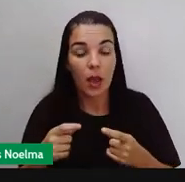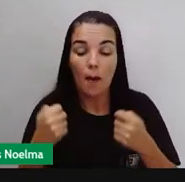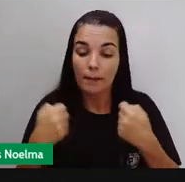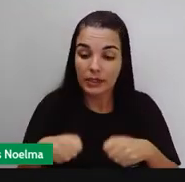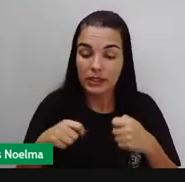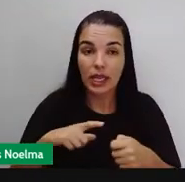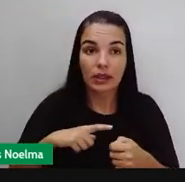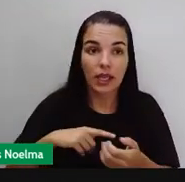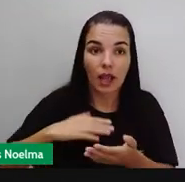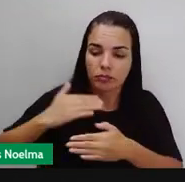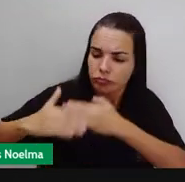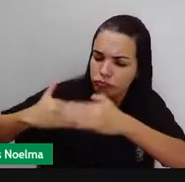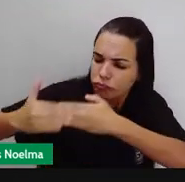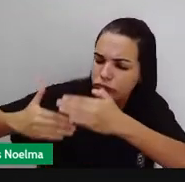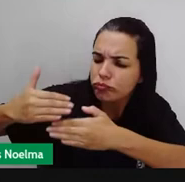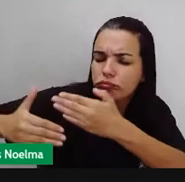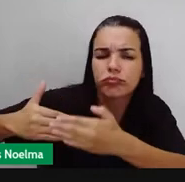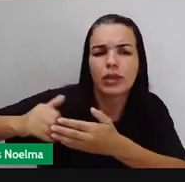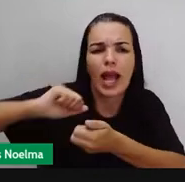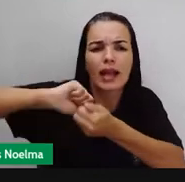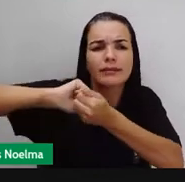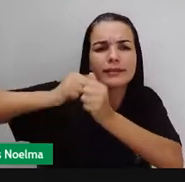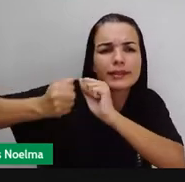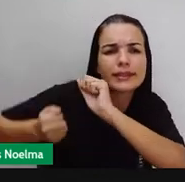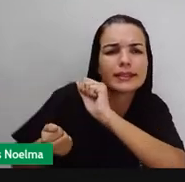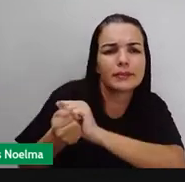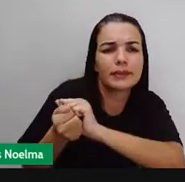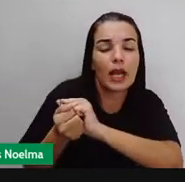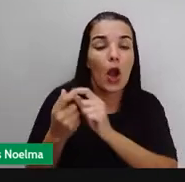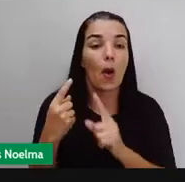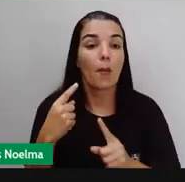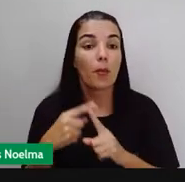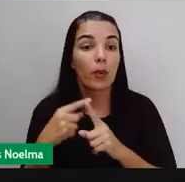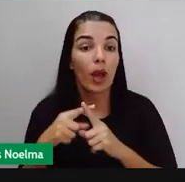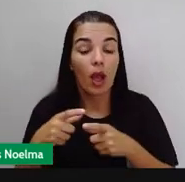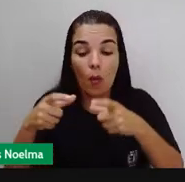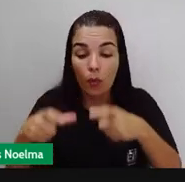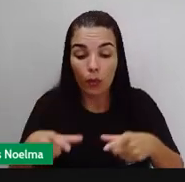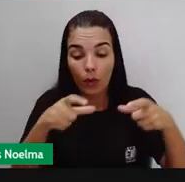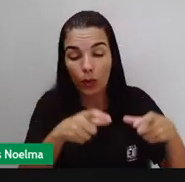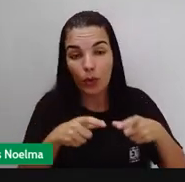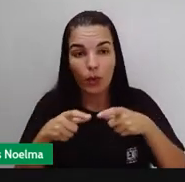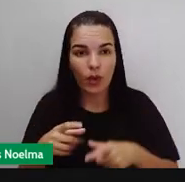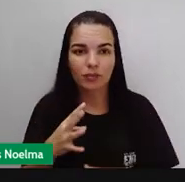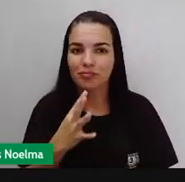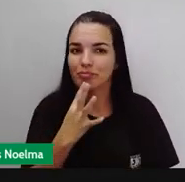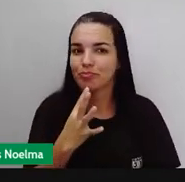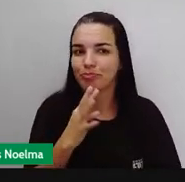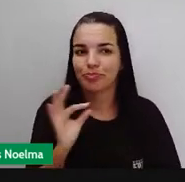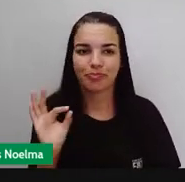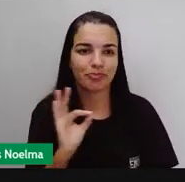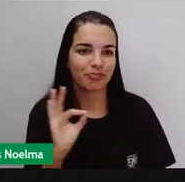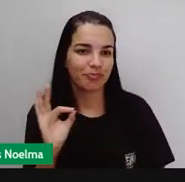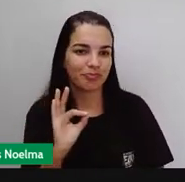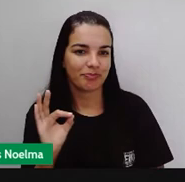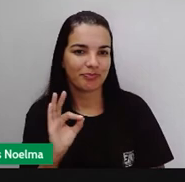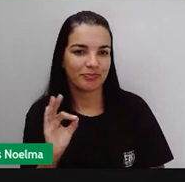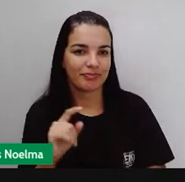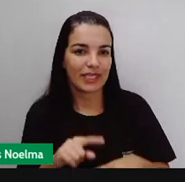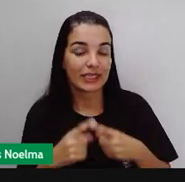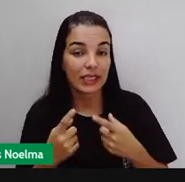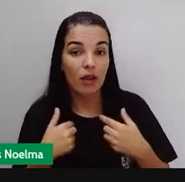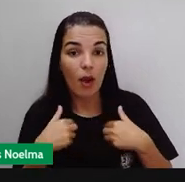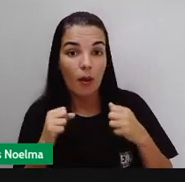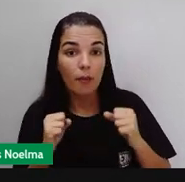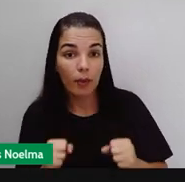um processo de adaptação devido a gente estar em um local que é desconhecido. Então, eu posso dizer